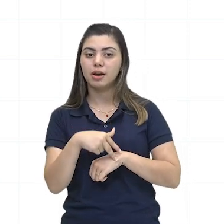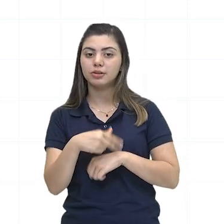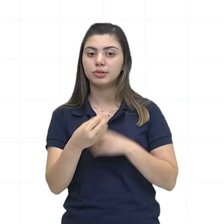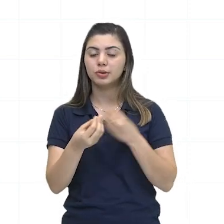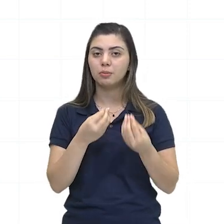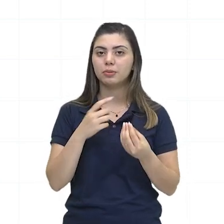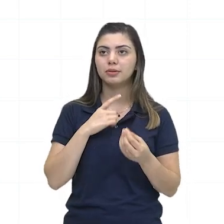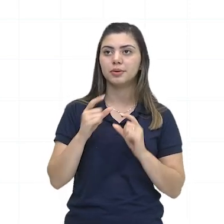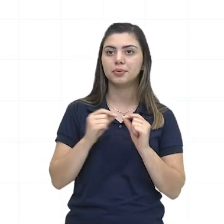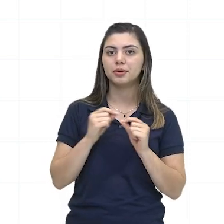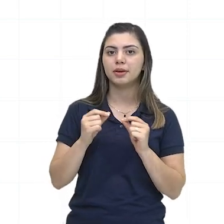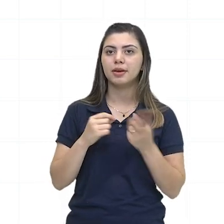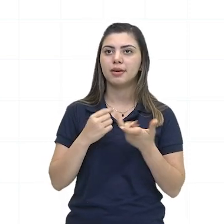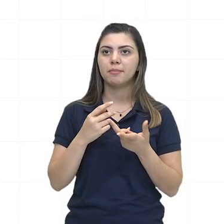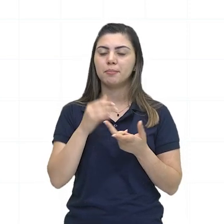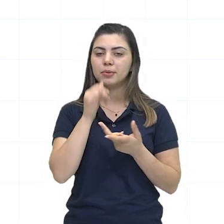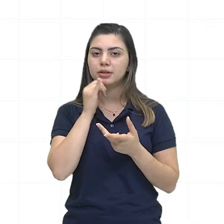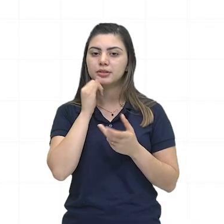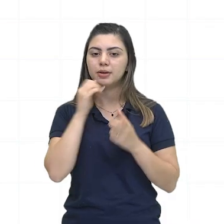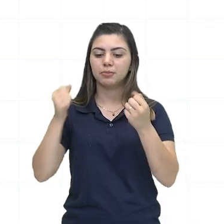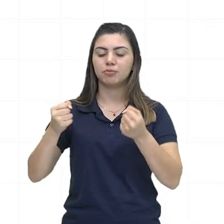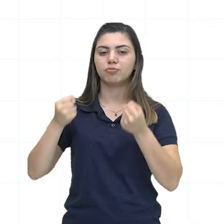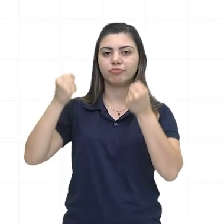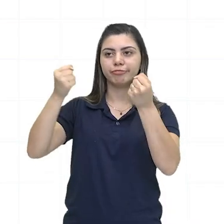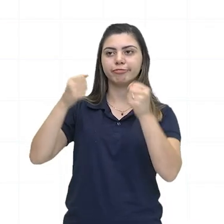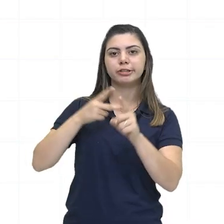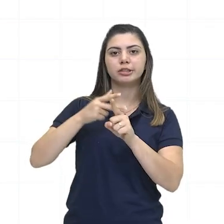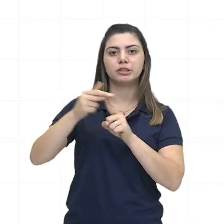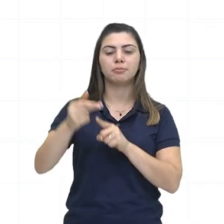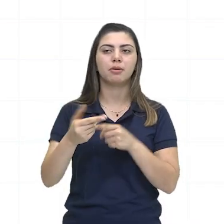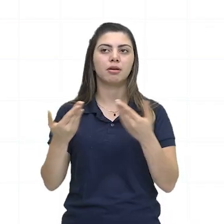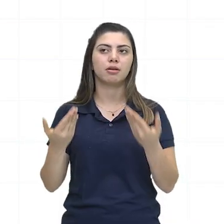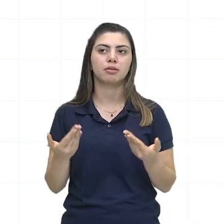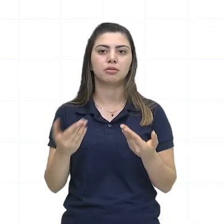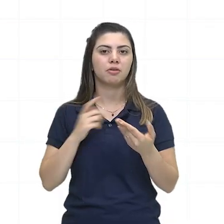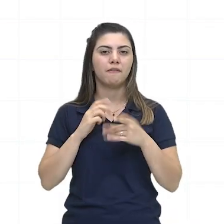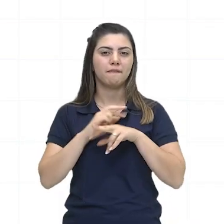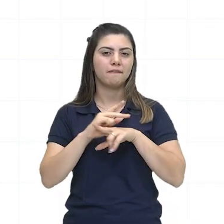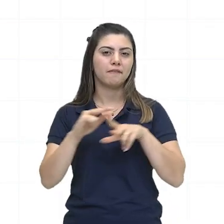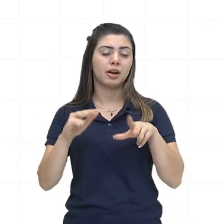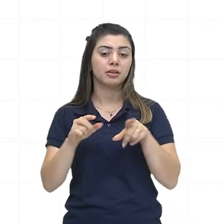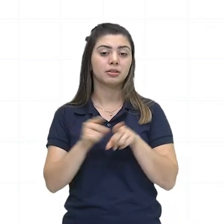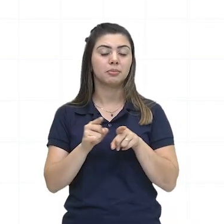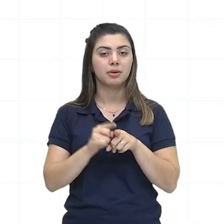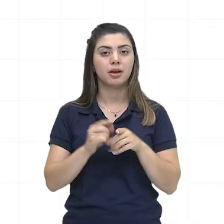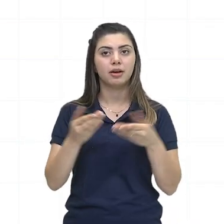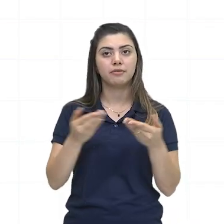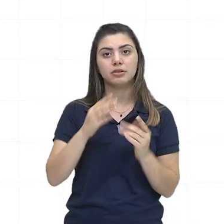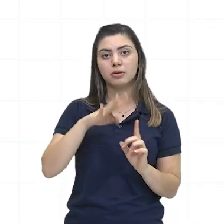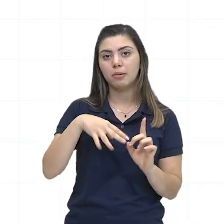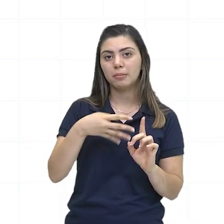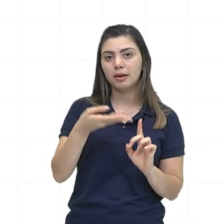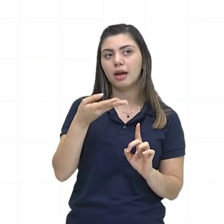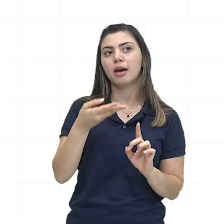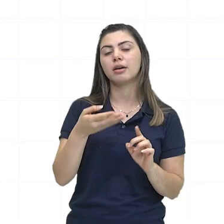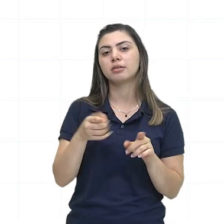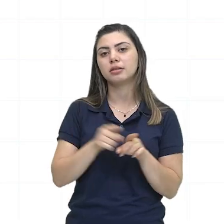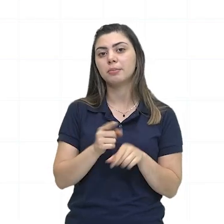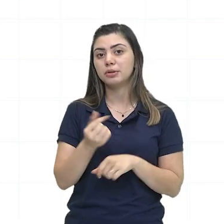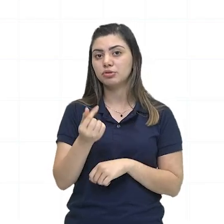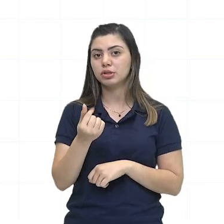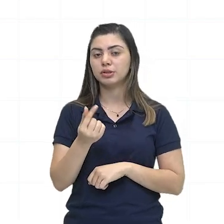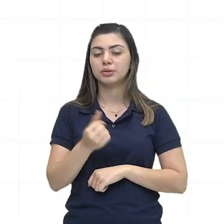das premiações, né, como taças, medalhas, reconhecimento e, às vezes, até a questão do dinheiro,